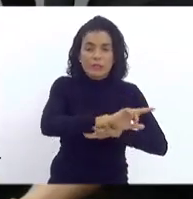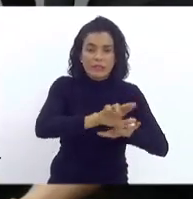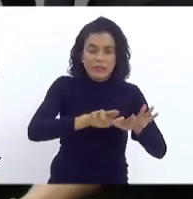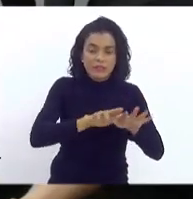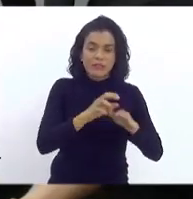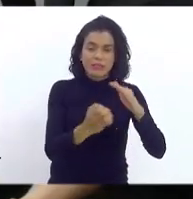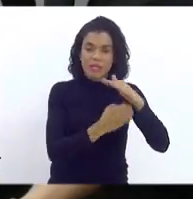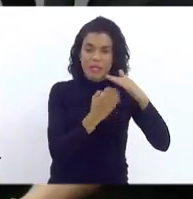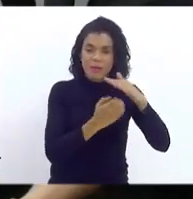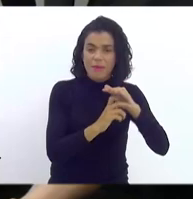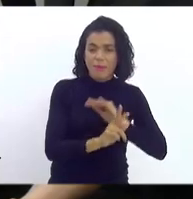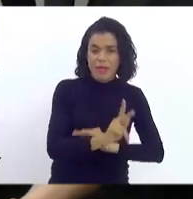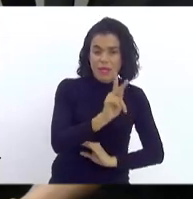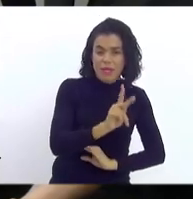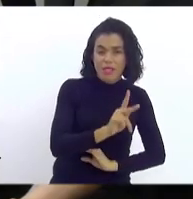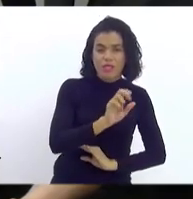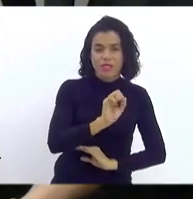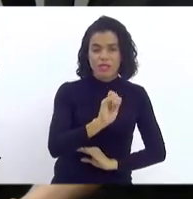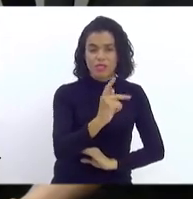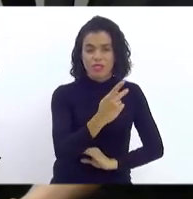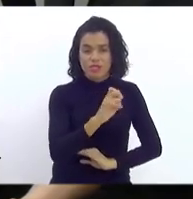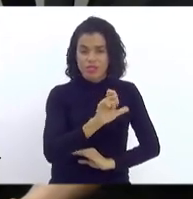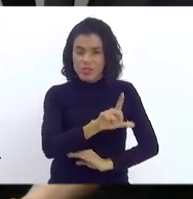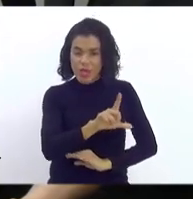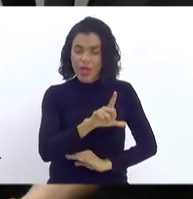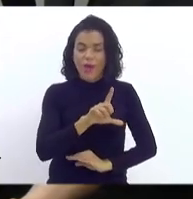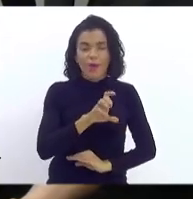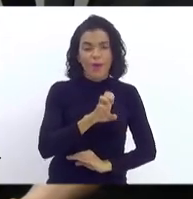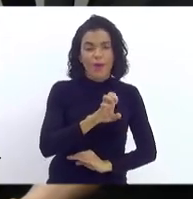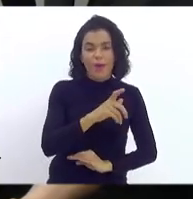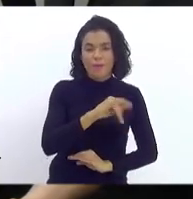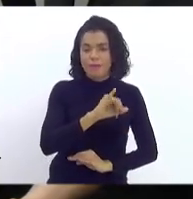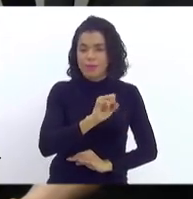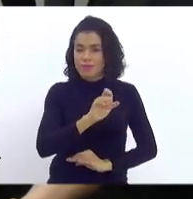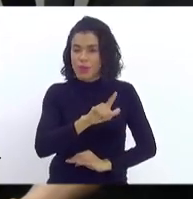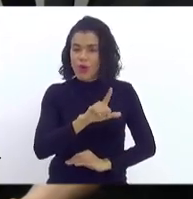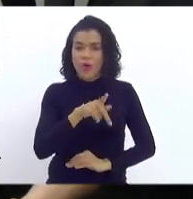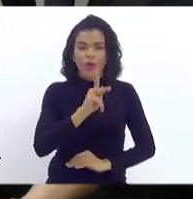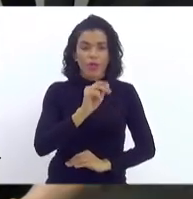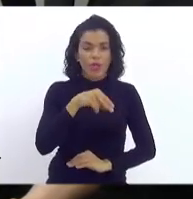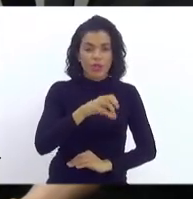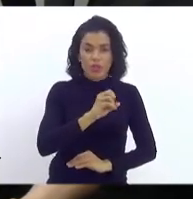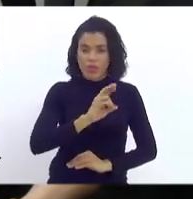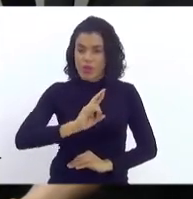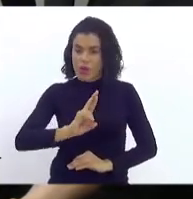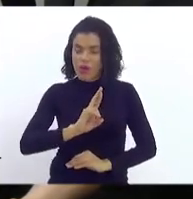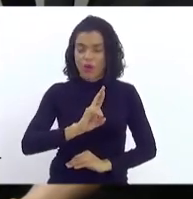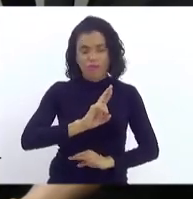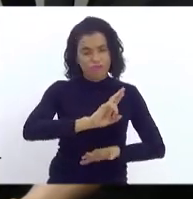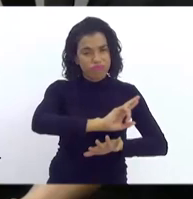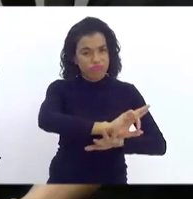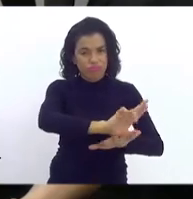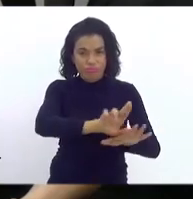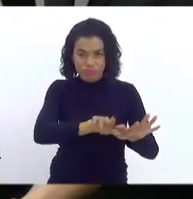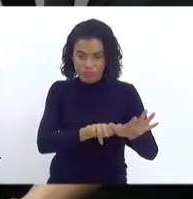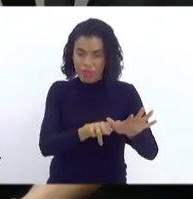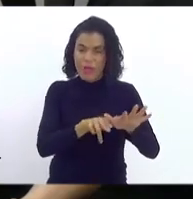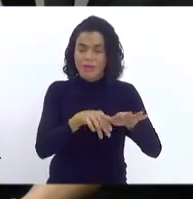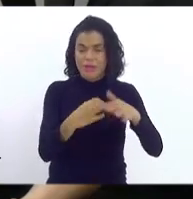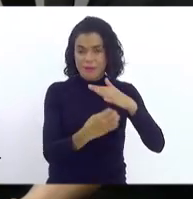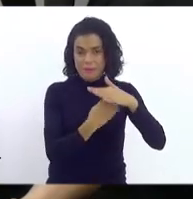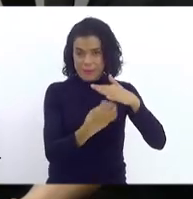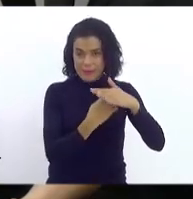empresas como Petrobras, Shell, Repsol, Equinor, Total e outras,